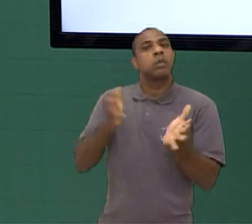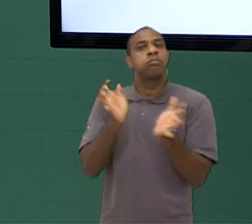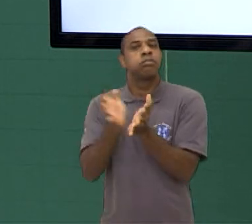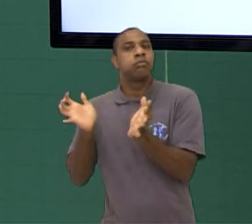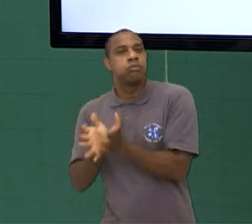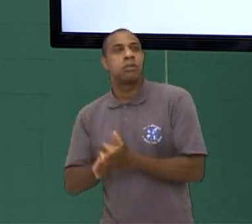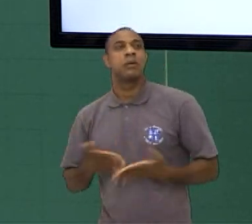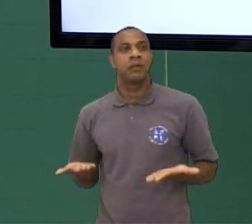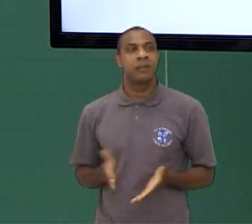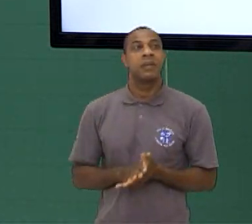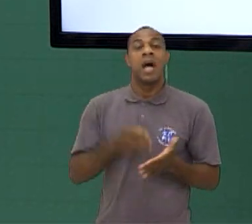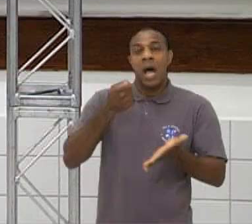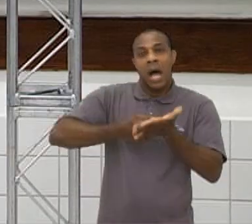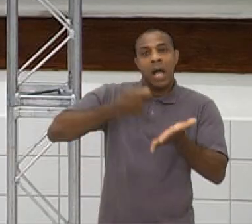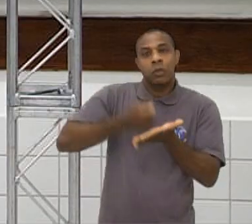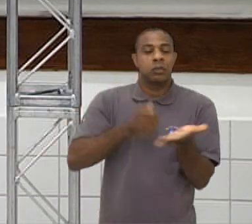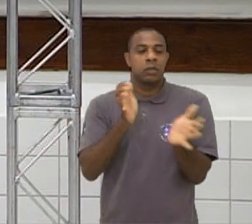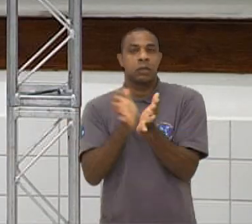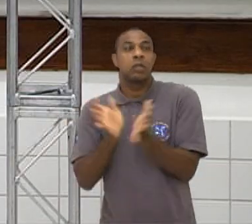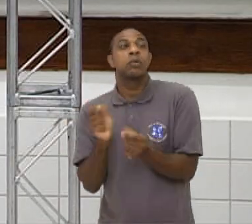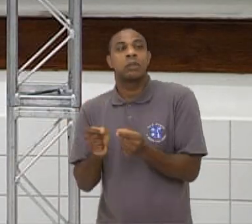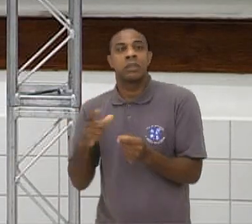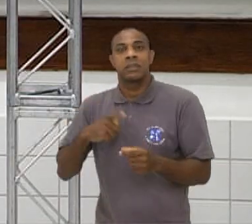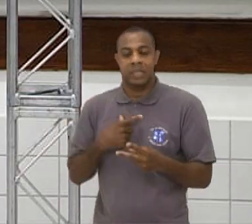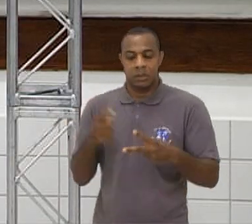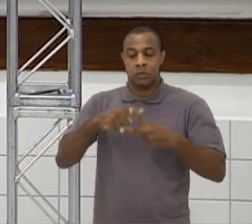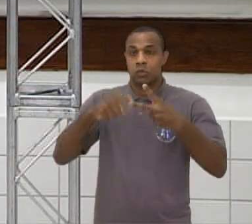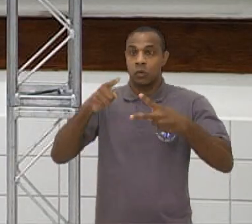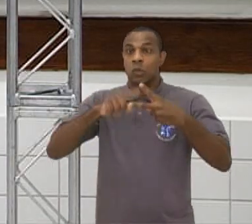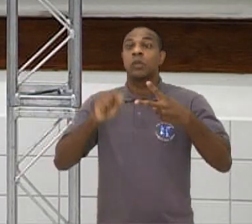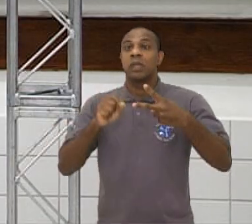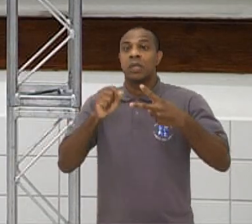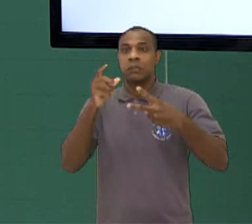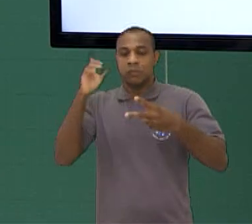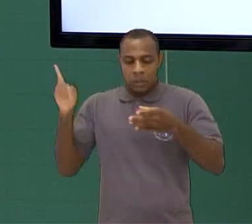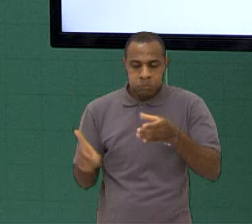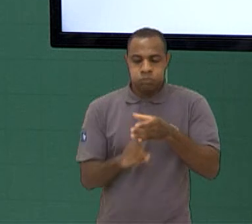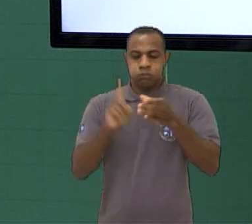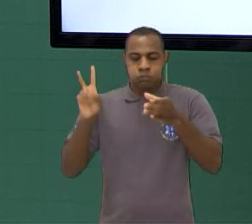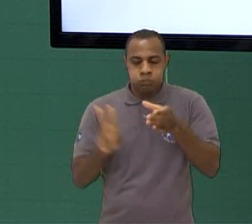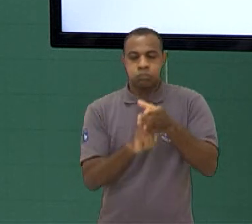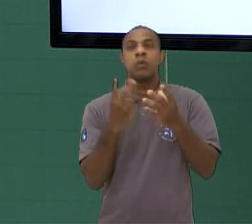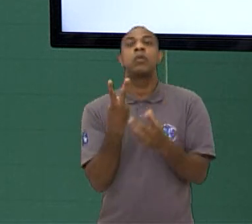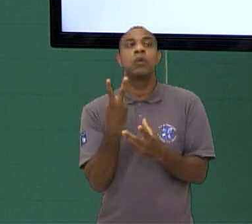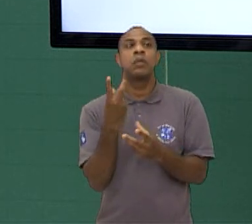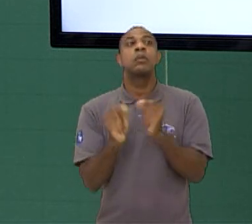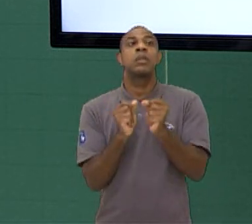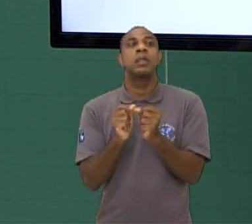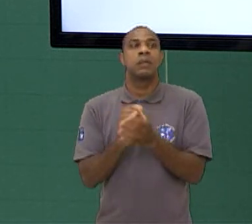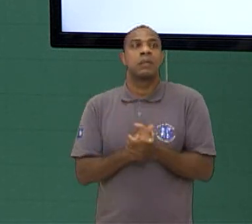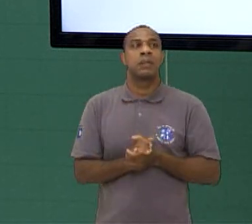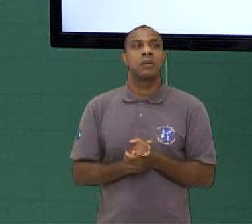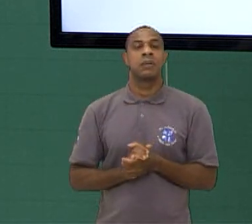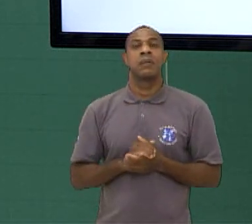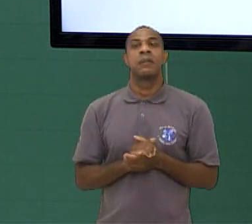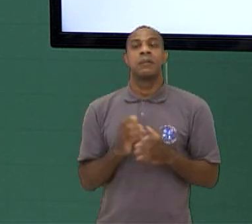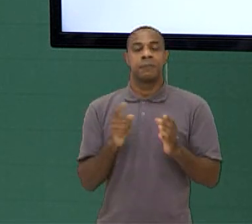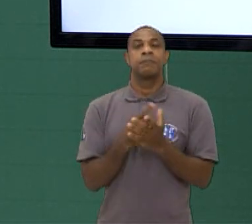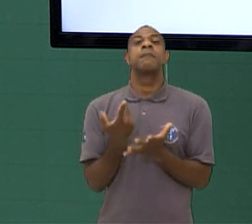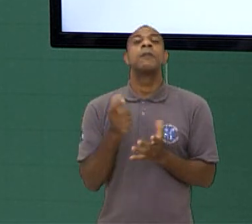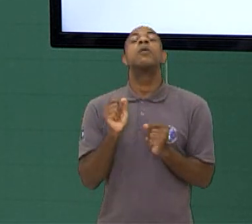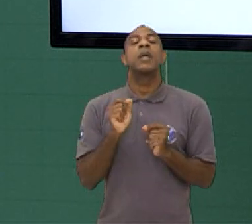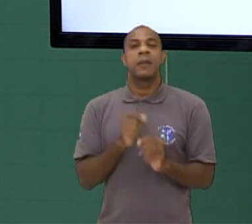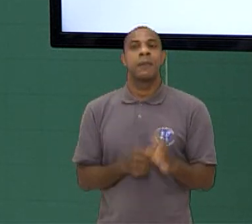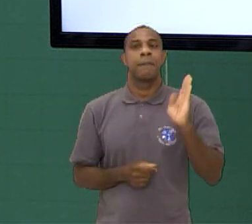E a luta de classes, ela envolve dois personagens. Quem são esses personagens? A burguesia,